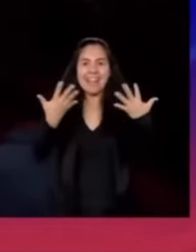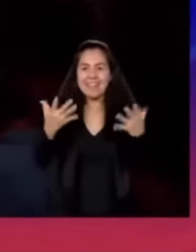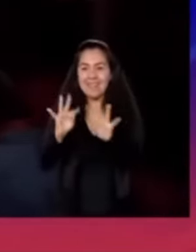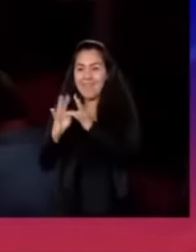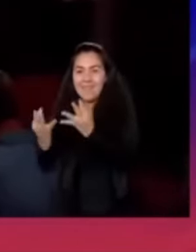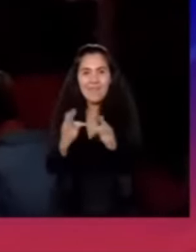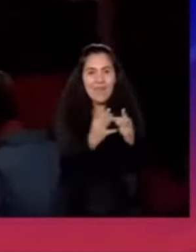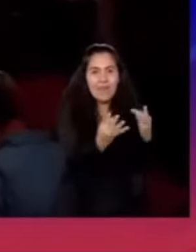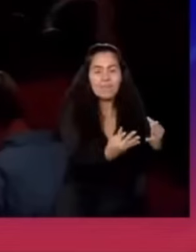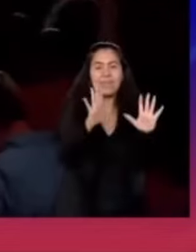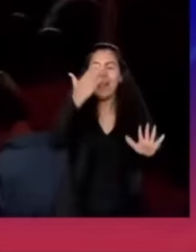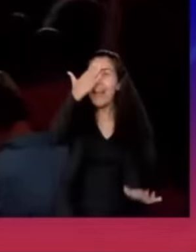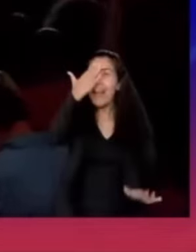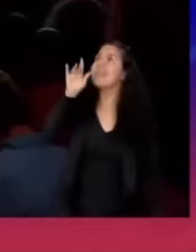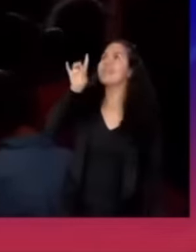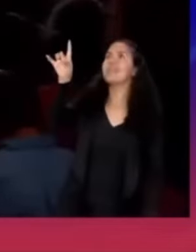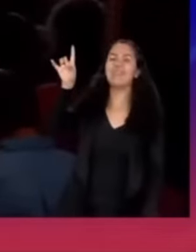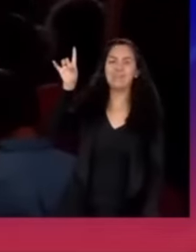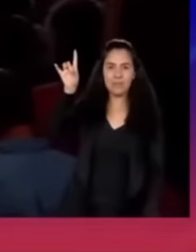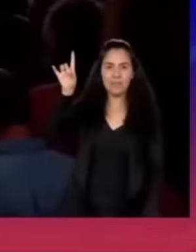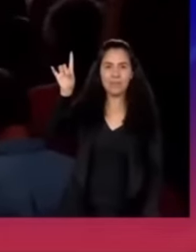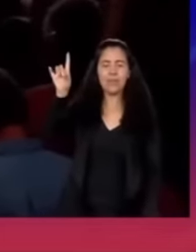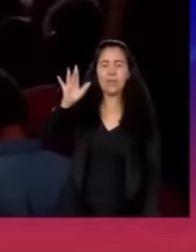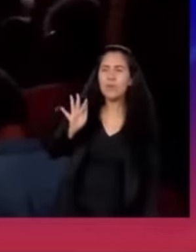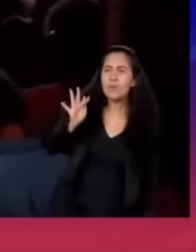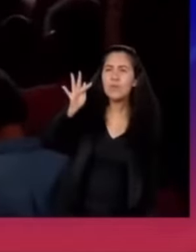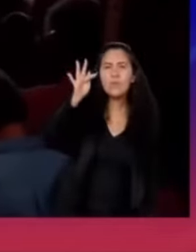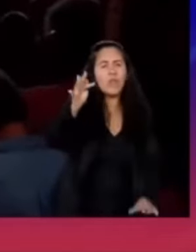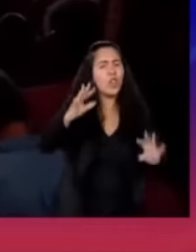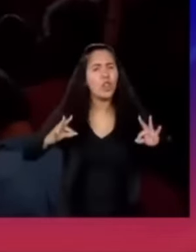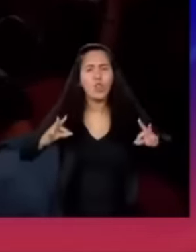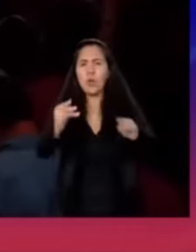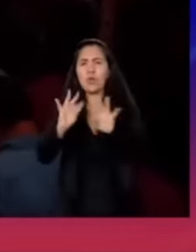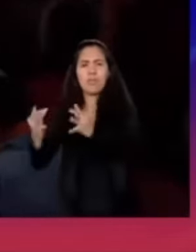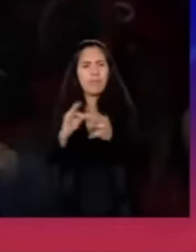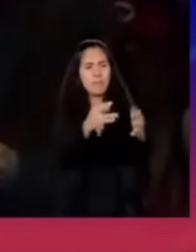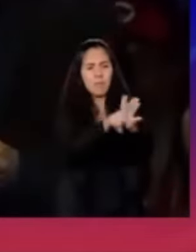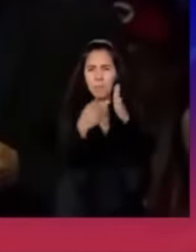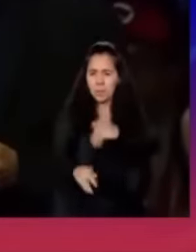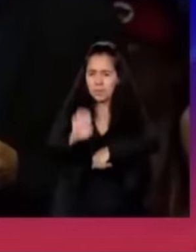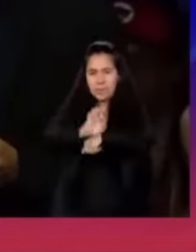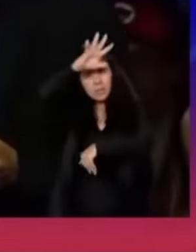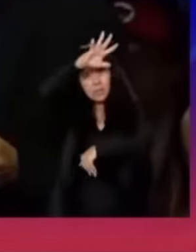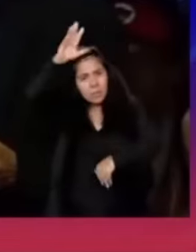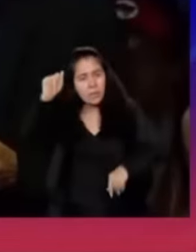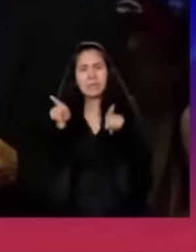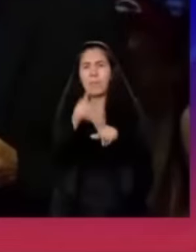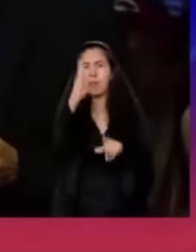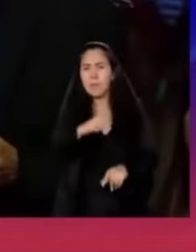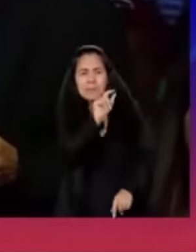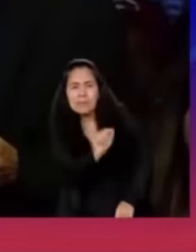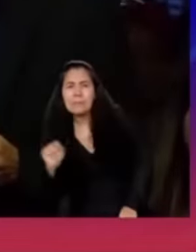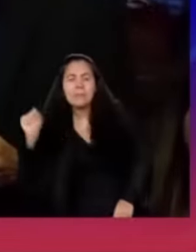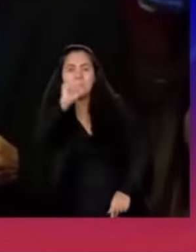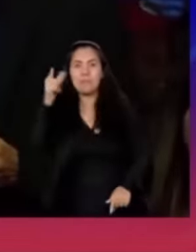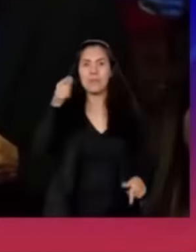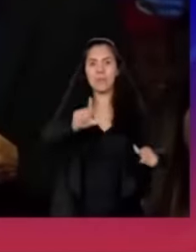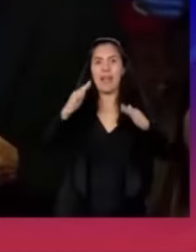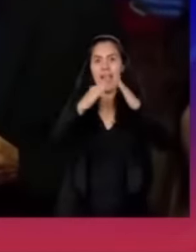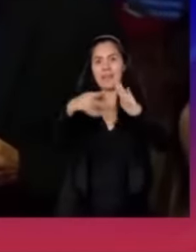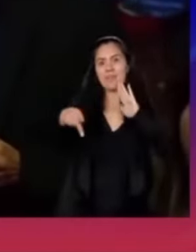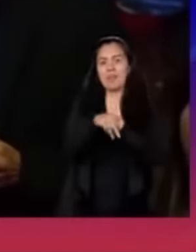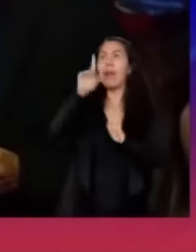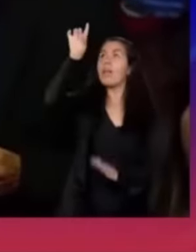e que benza Deus que um dia todas as famílias mato-grossenses e brasileiras possam realizar este mesmo sonho. Que